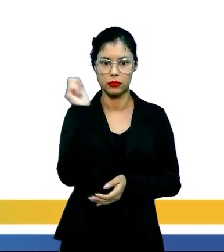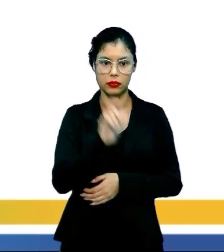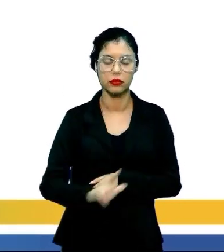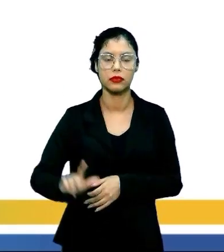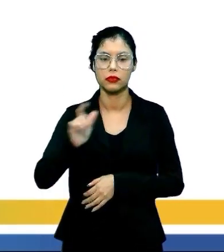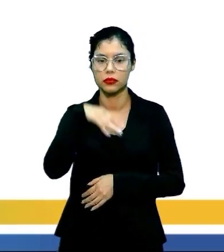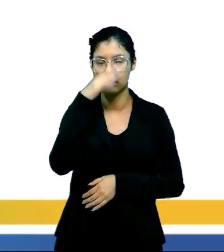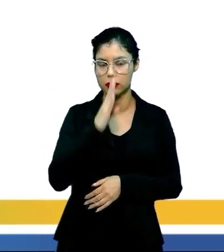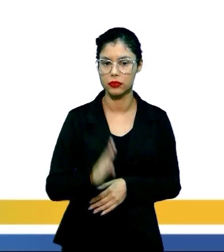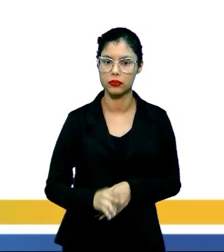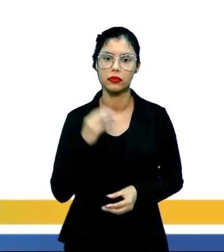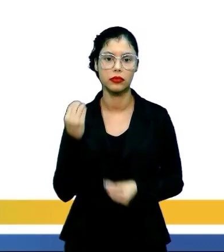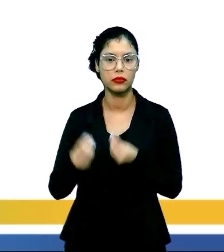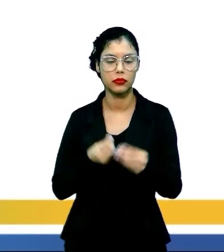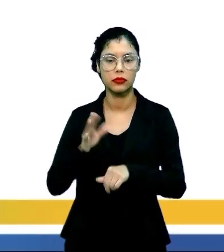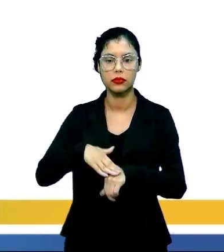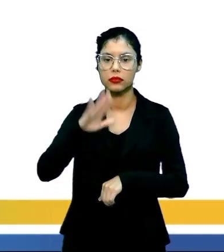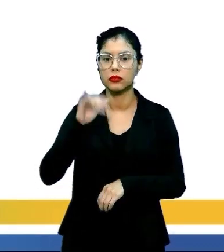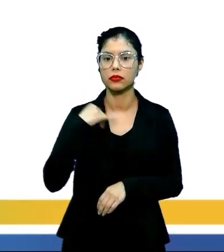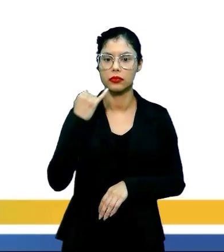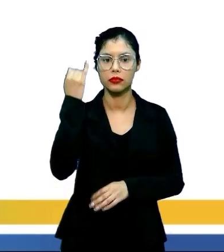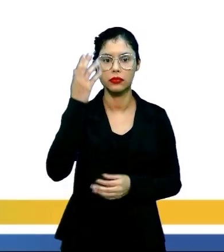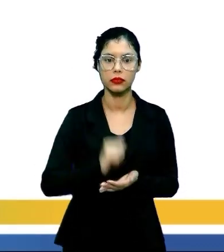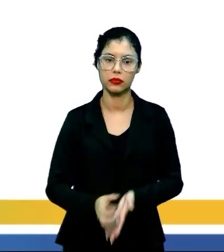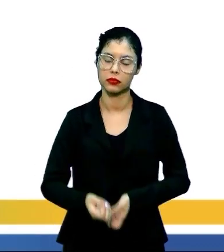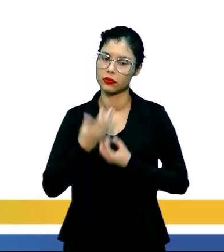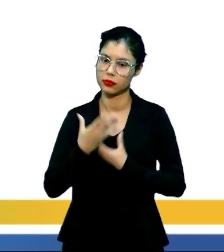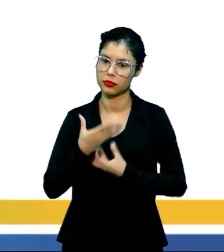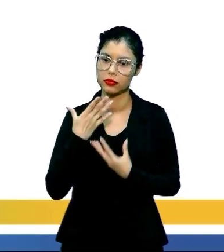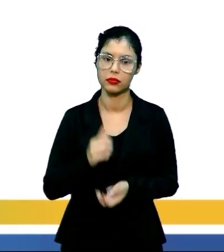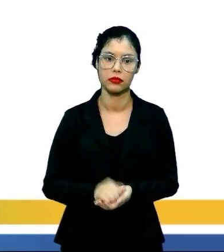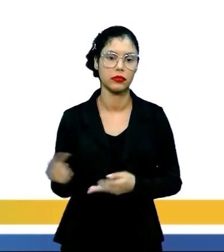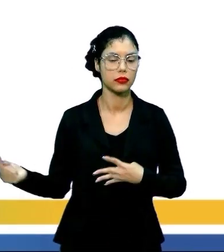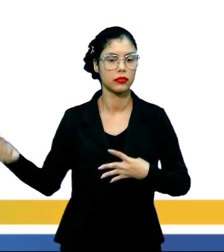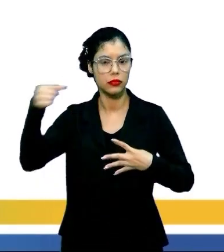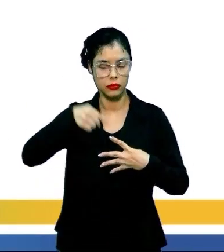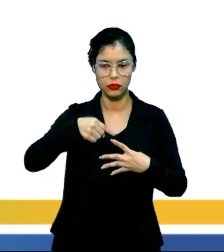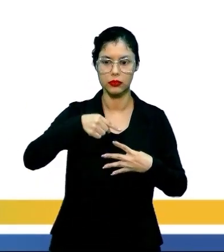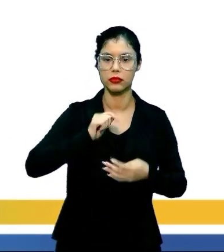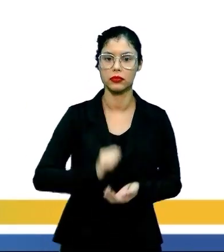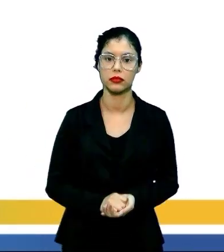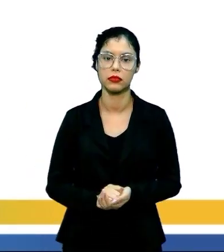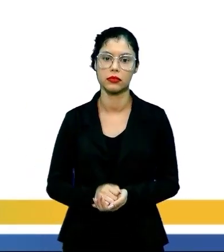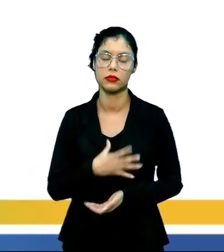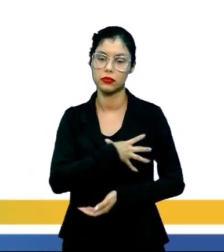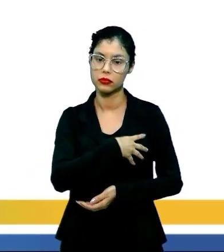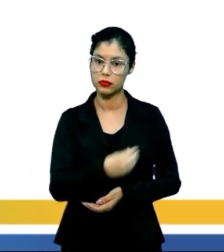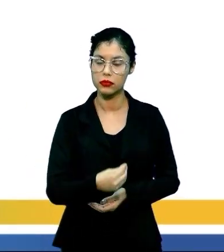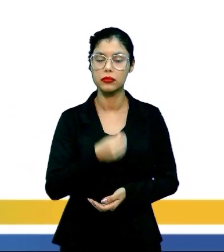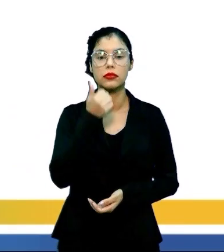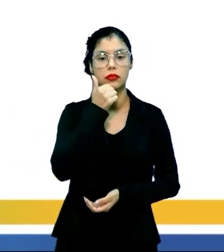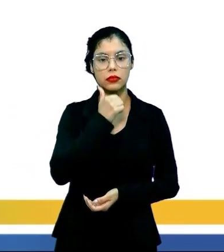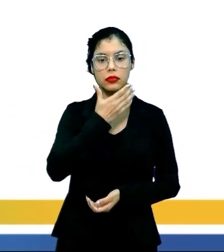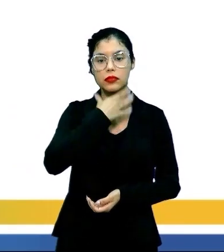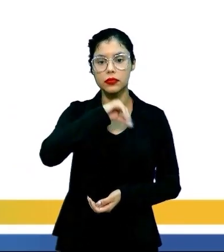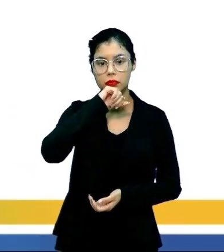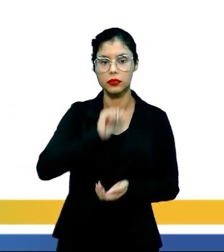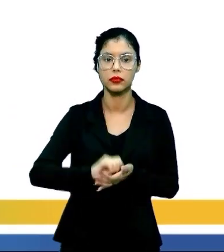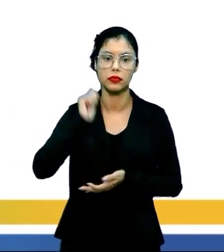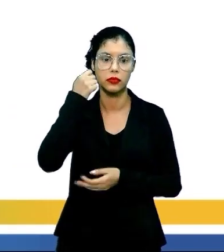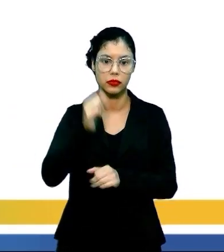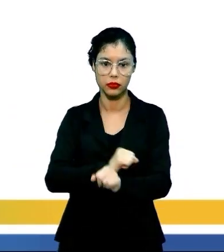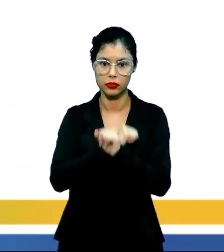na história da literatura brasileira como o mais importante poeta do simbolismo. Filho de pais